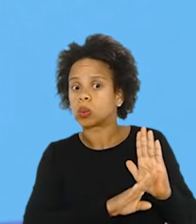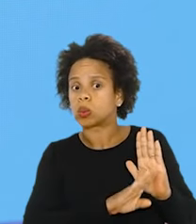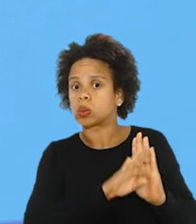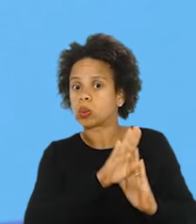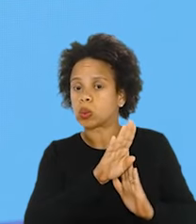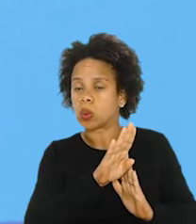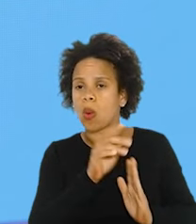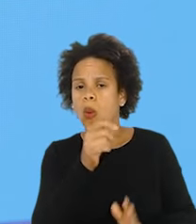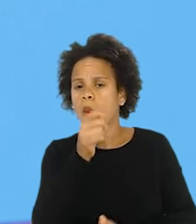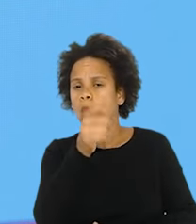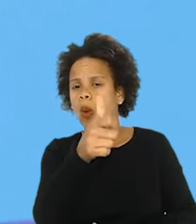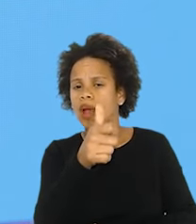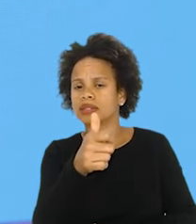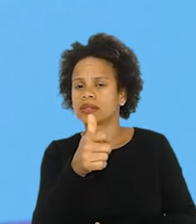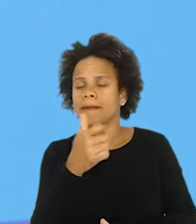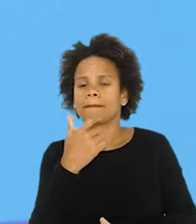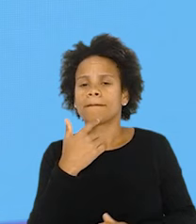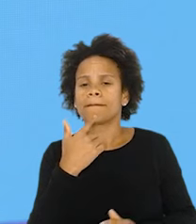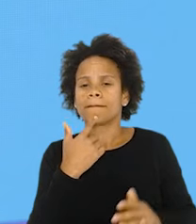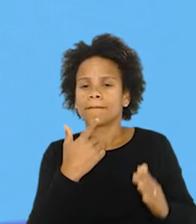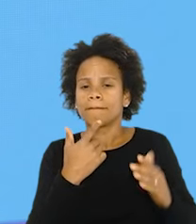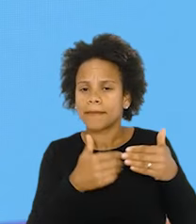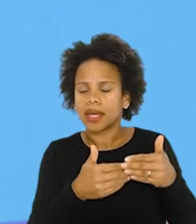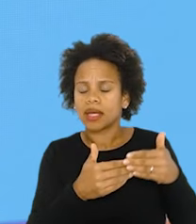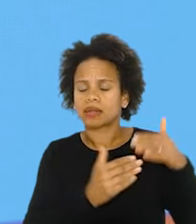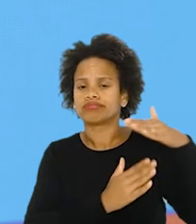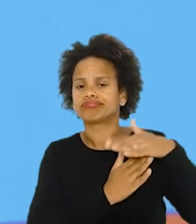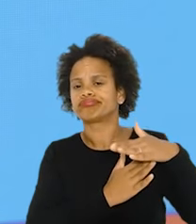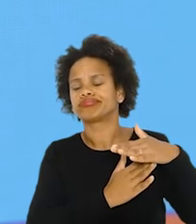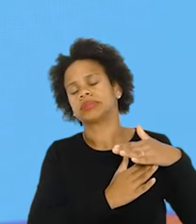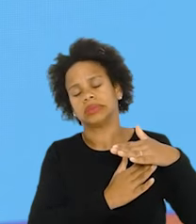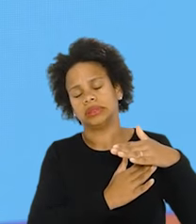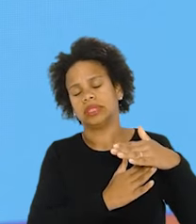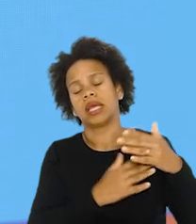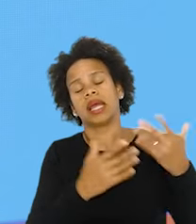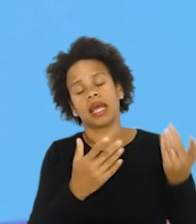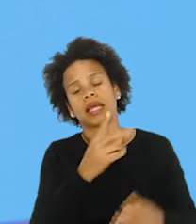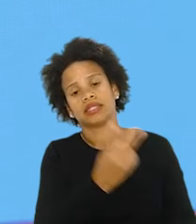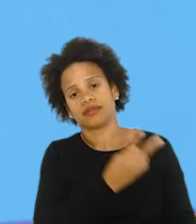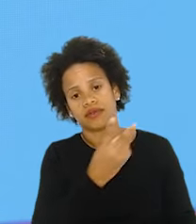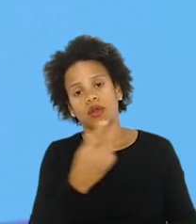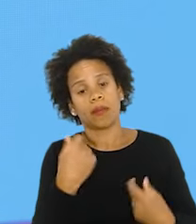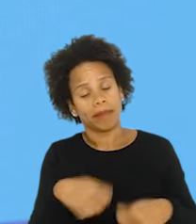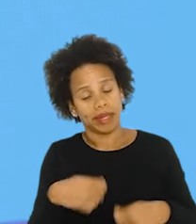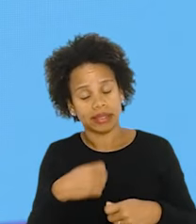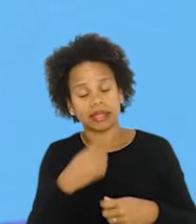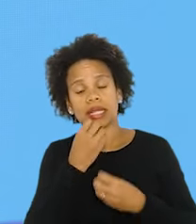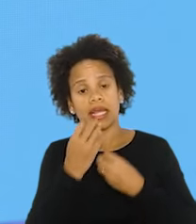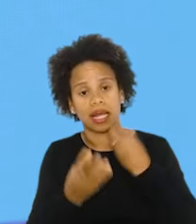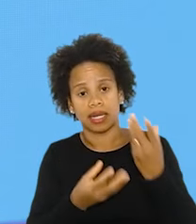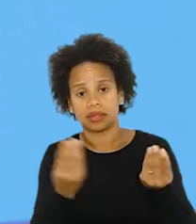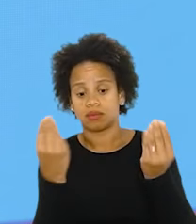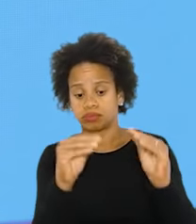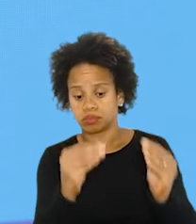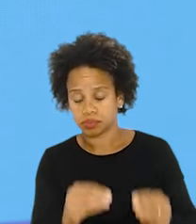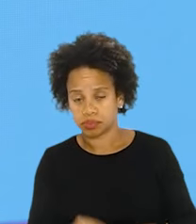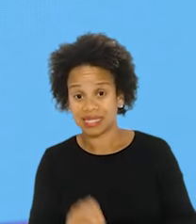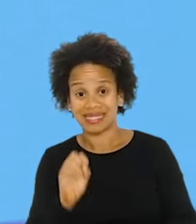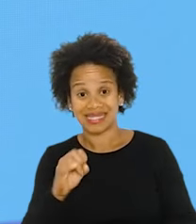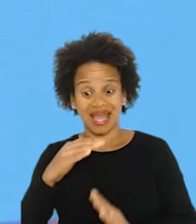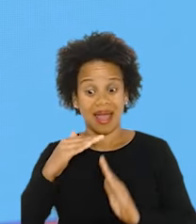quase ultrapasse ou Fique Perto do teto de faturamento do Meio esse valor ele vai ter que utilizar para fazer a declaração e se porventura